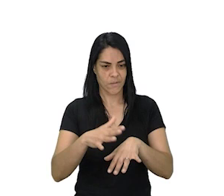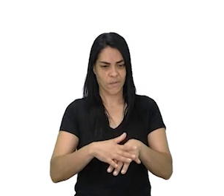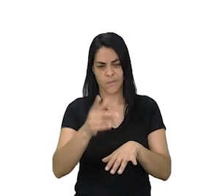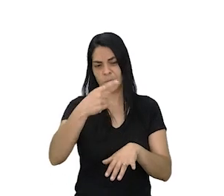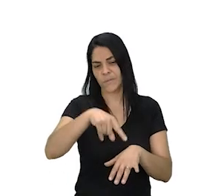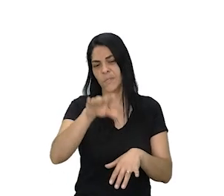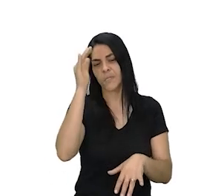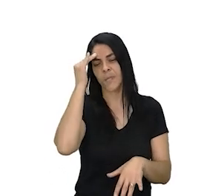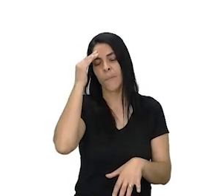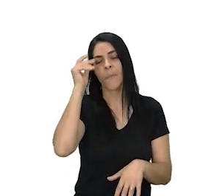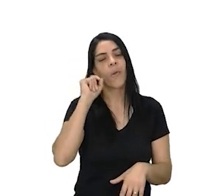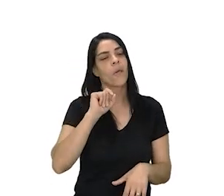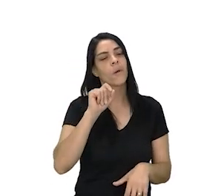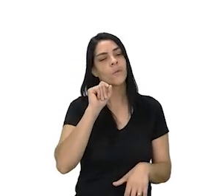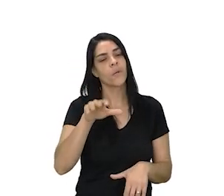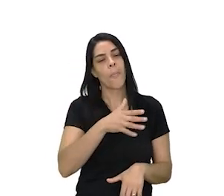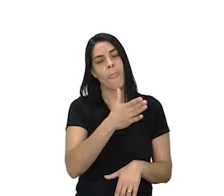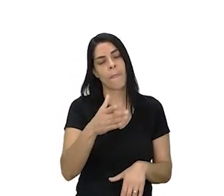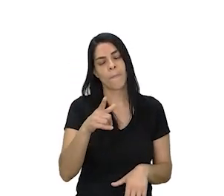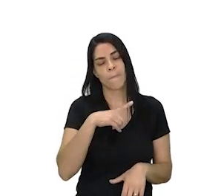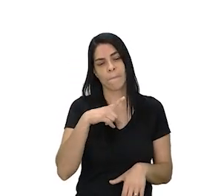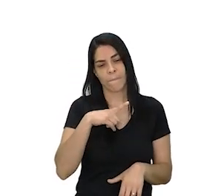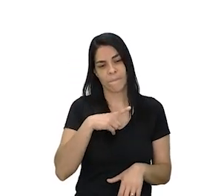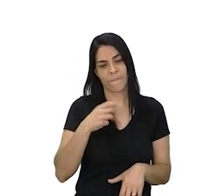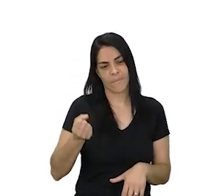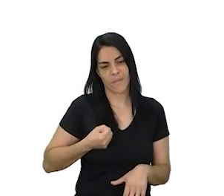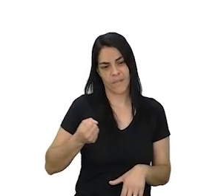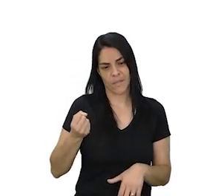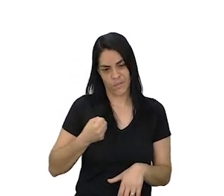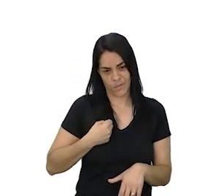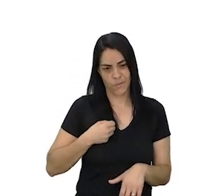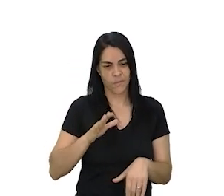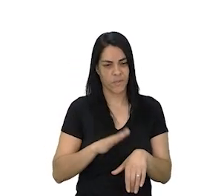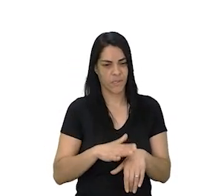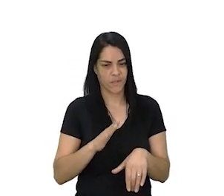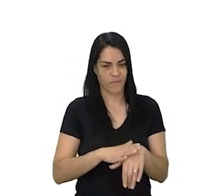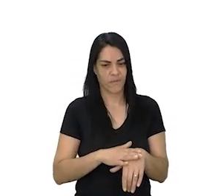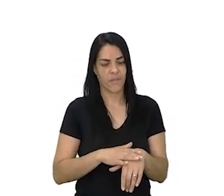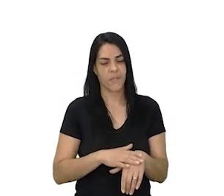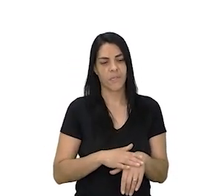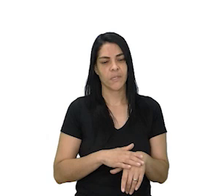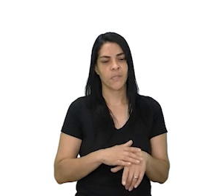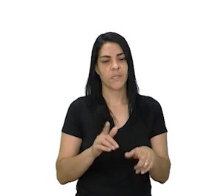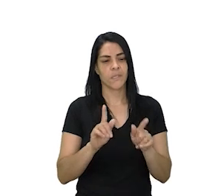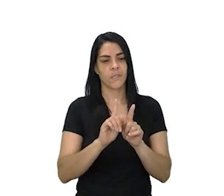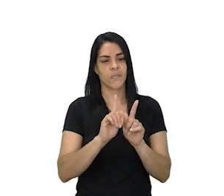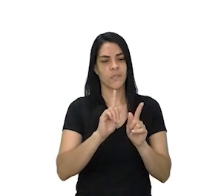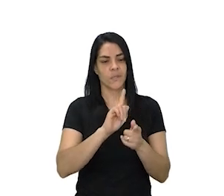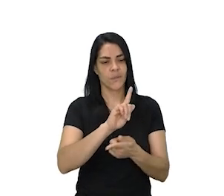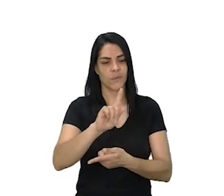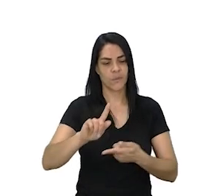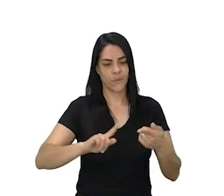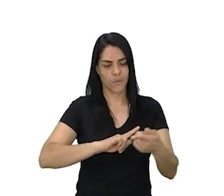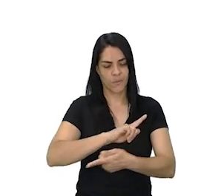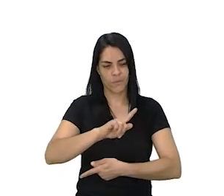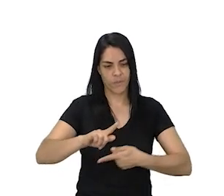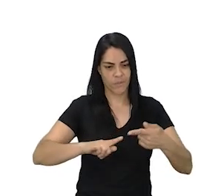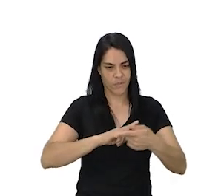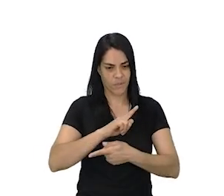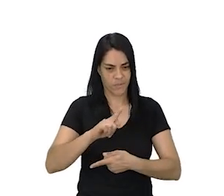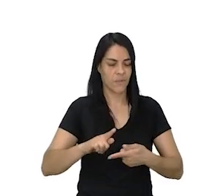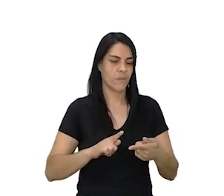que a gente tem ali números, grandezas e medidas, a geometria, a álgebra, a